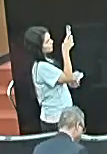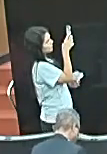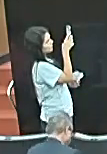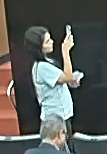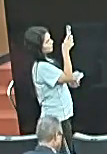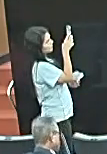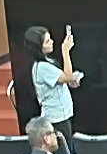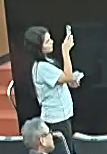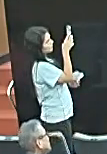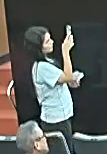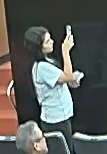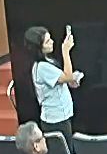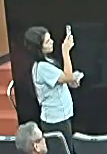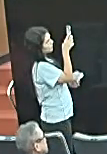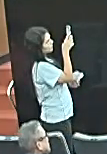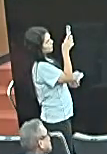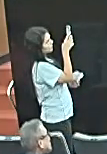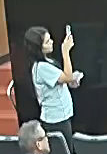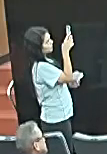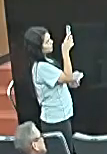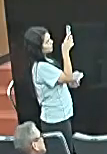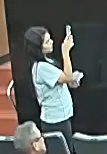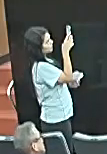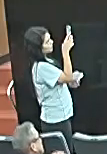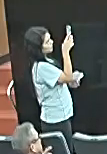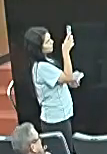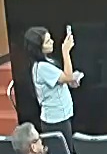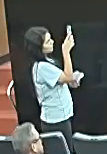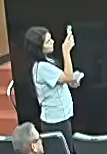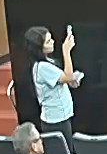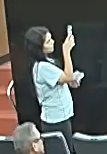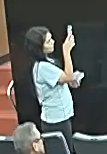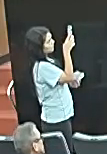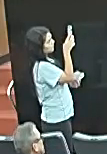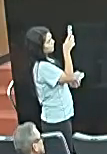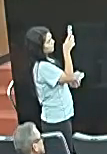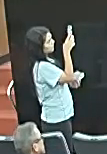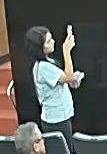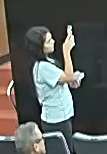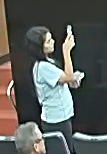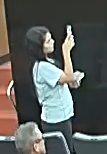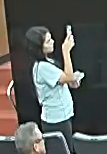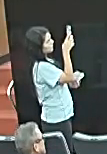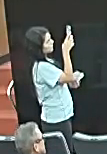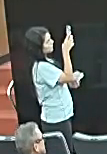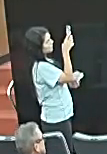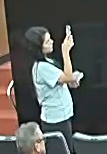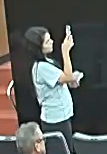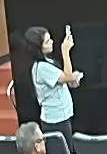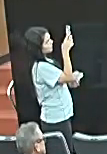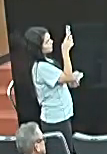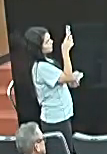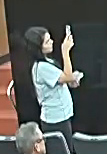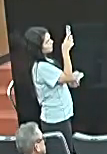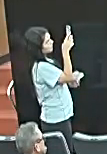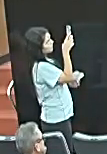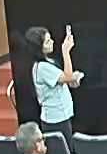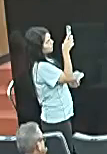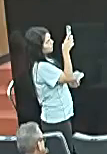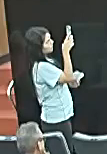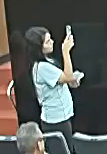eles não sabem não são preparados como que eles vão tomar conta da maioria dos presos eles não têm a deles não têm equipamento